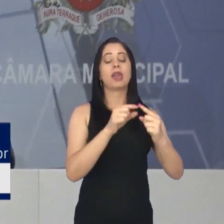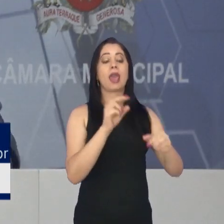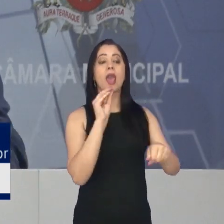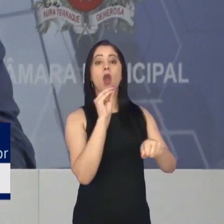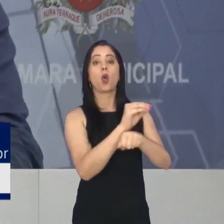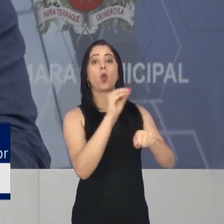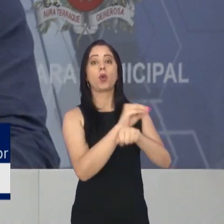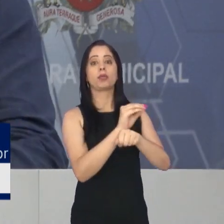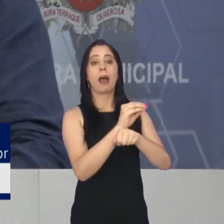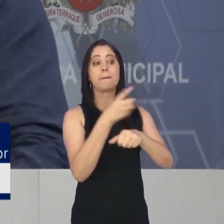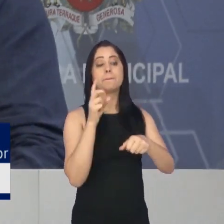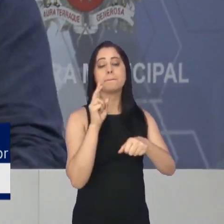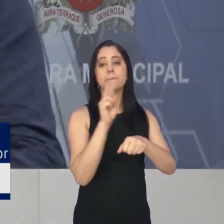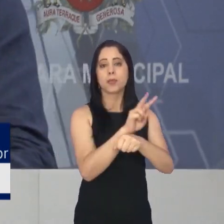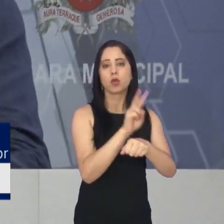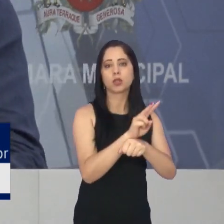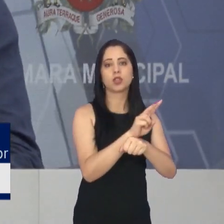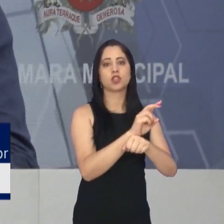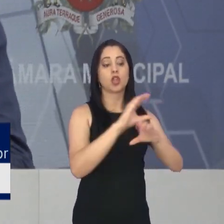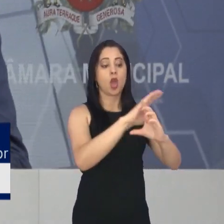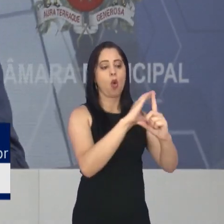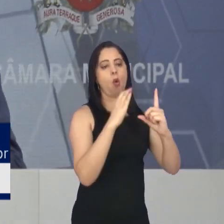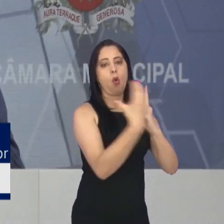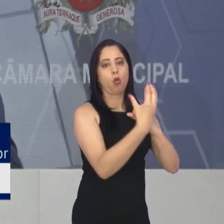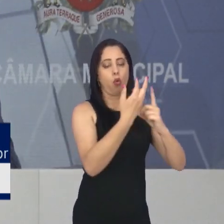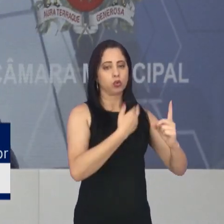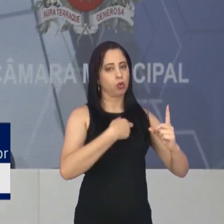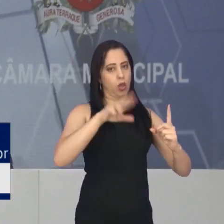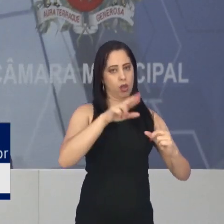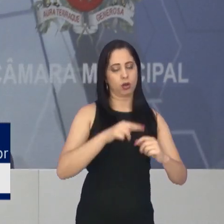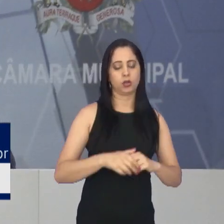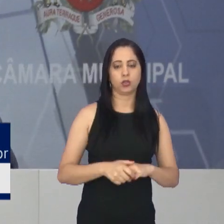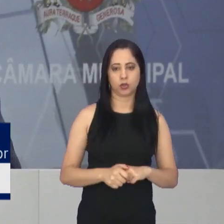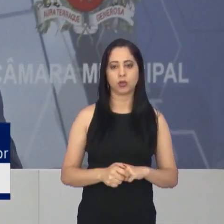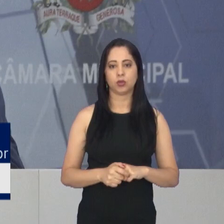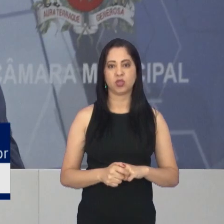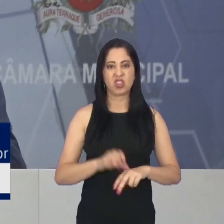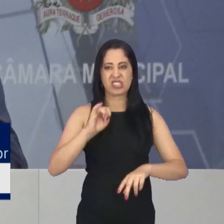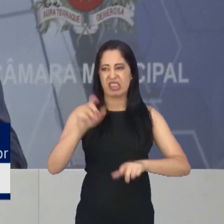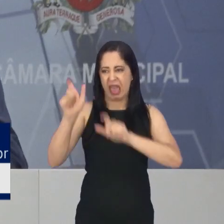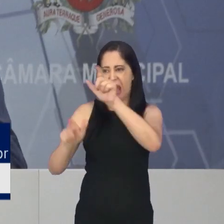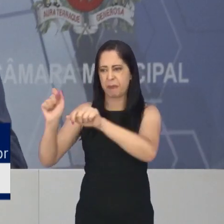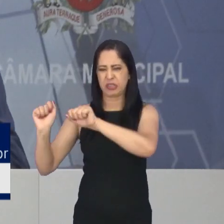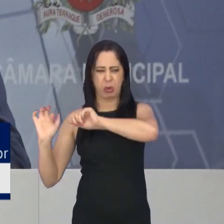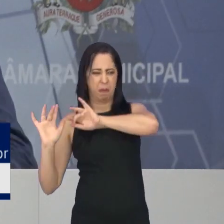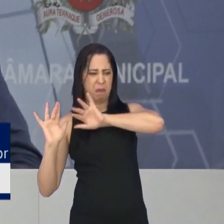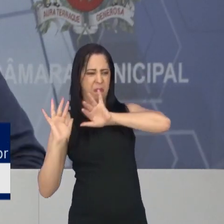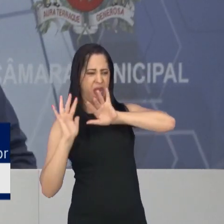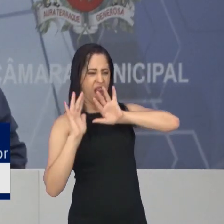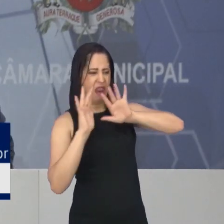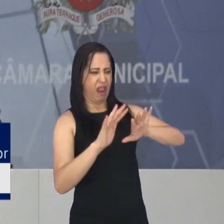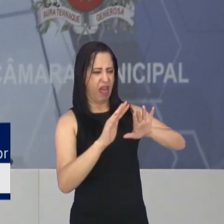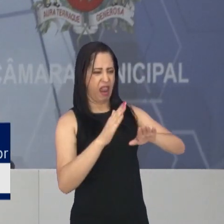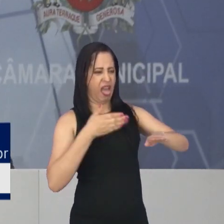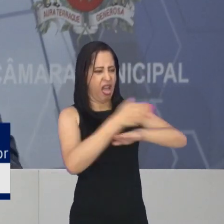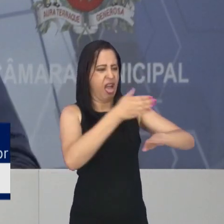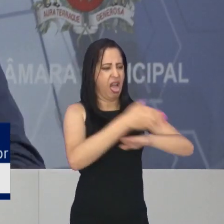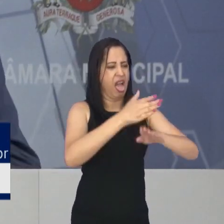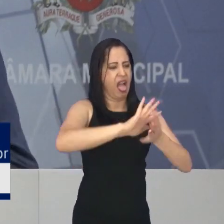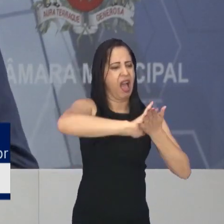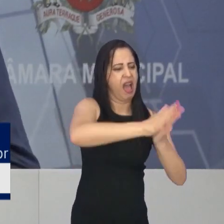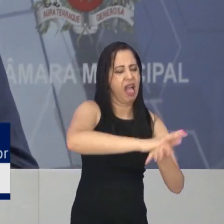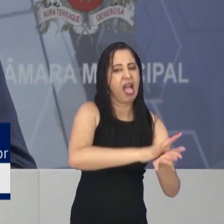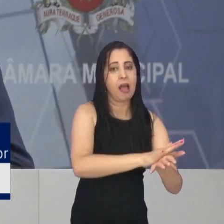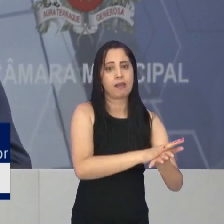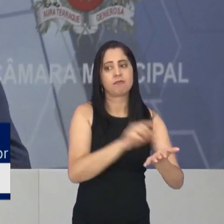cultos religiosos, aplicando multas administrativas a quem invadir, impedir ou ocupar. Infelizmente,